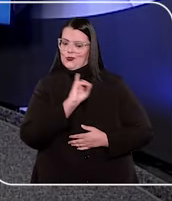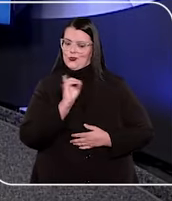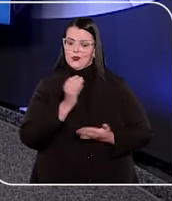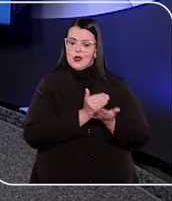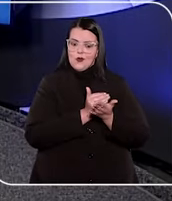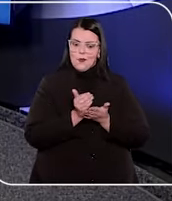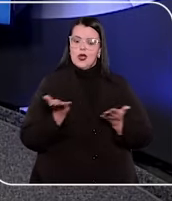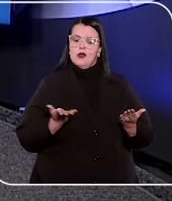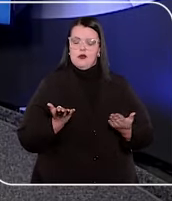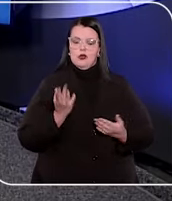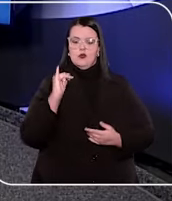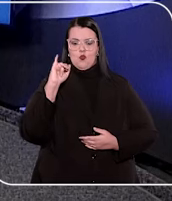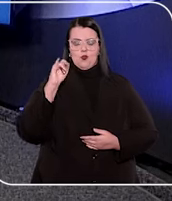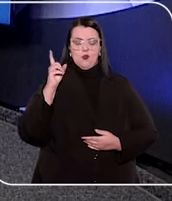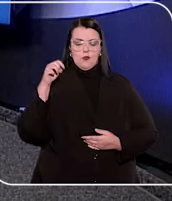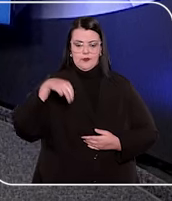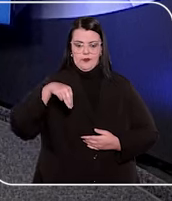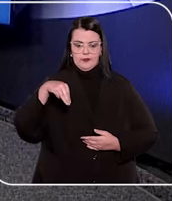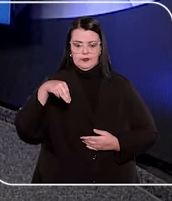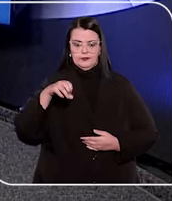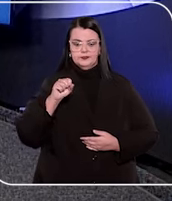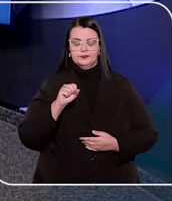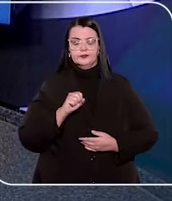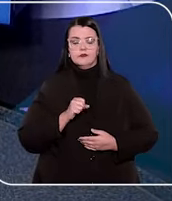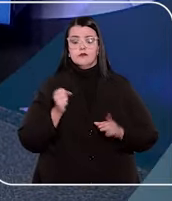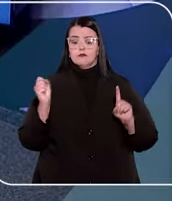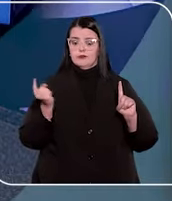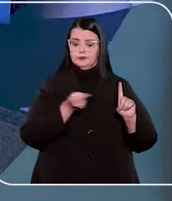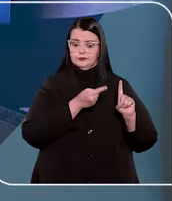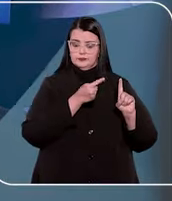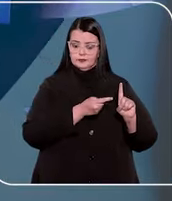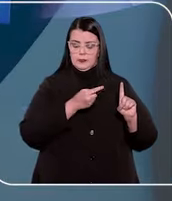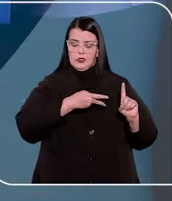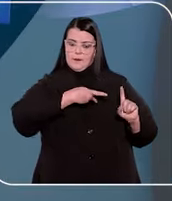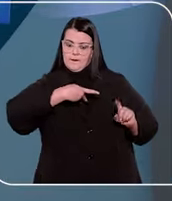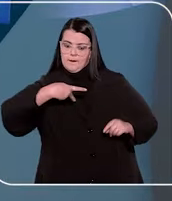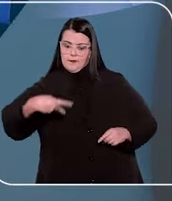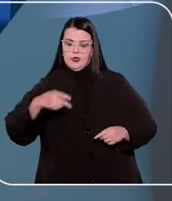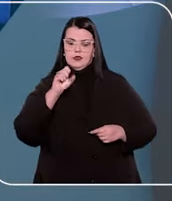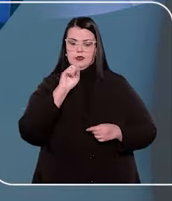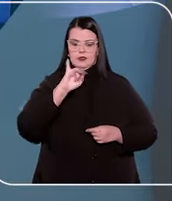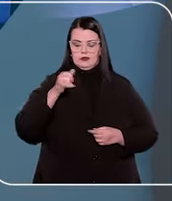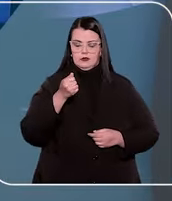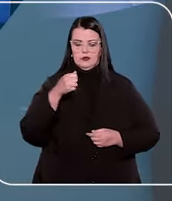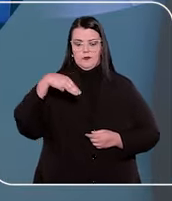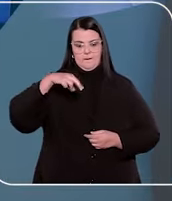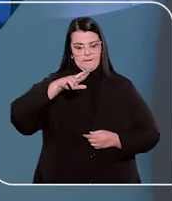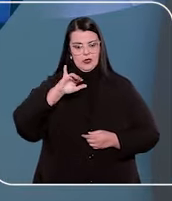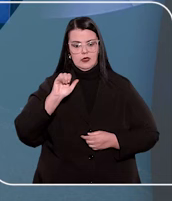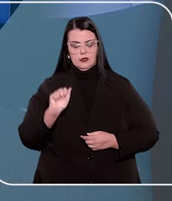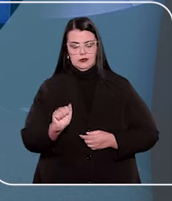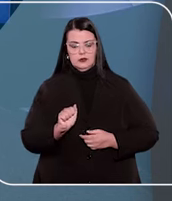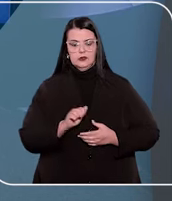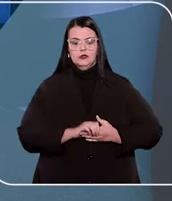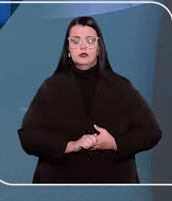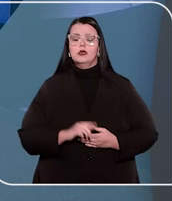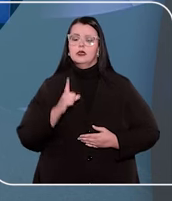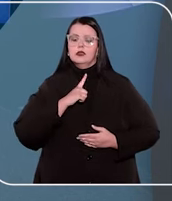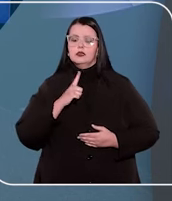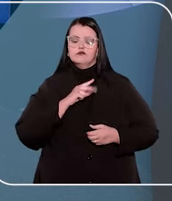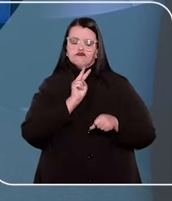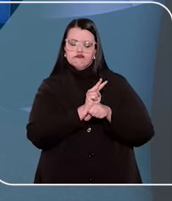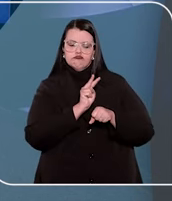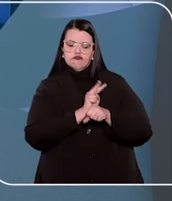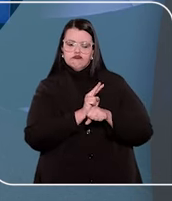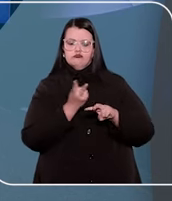Olá, começa agora o Minuto STJ. E vamos aos destaques? A presidente do STJ, ministra Maria Tereza de Assis Moura, manteve